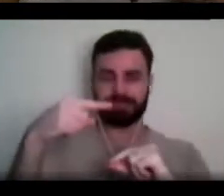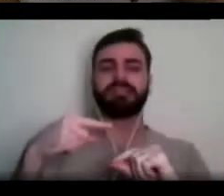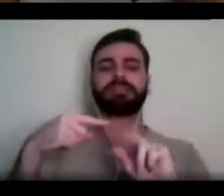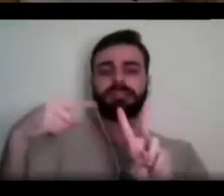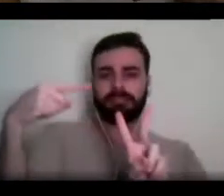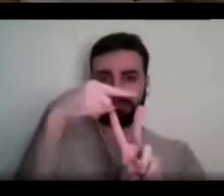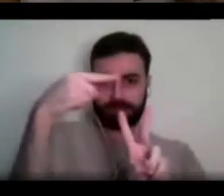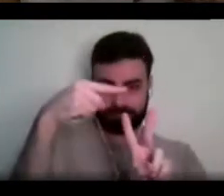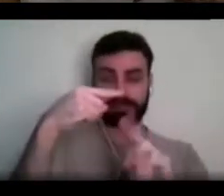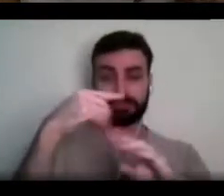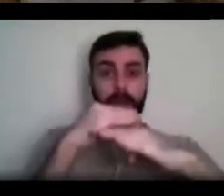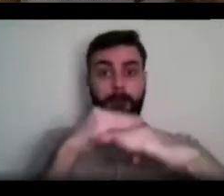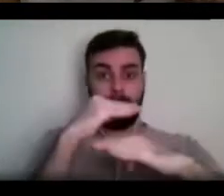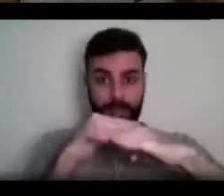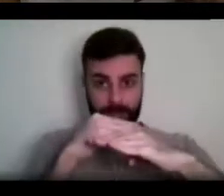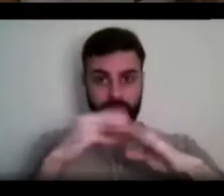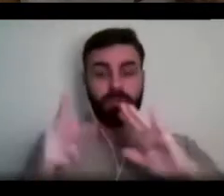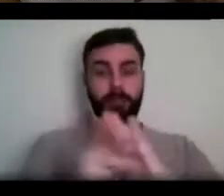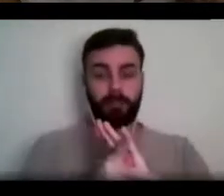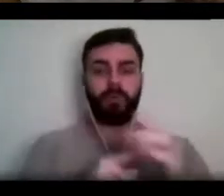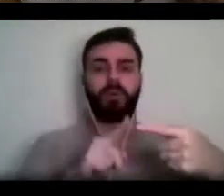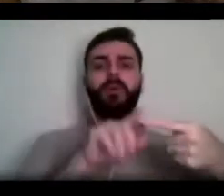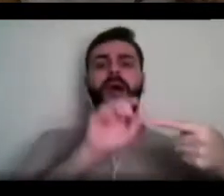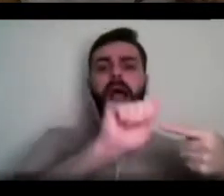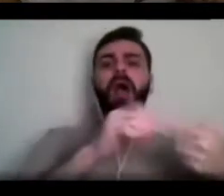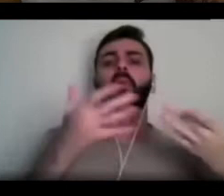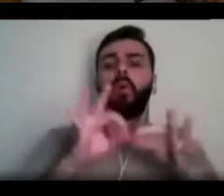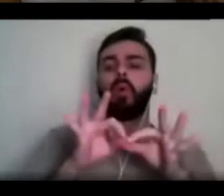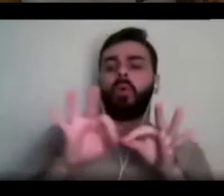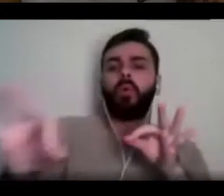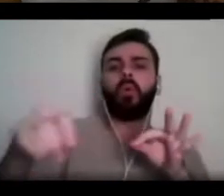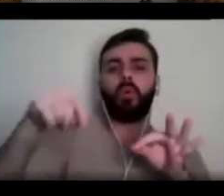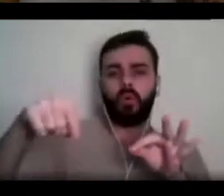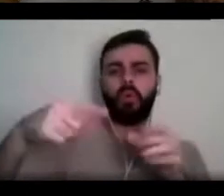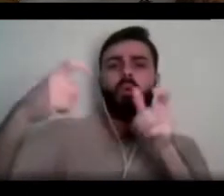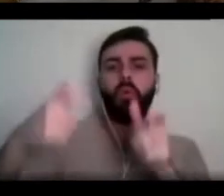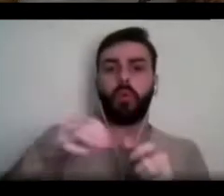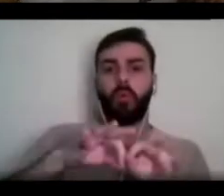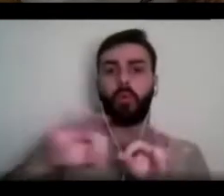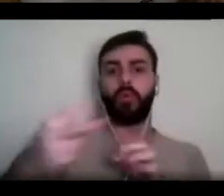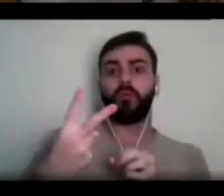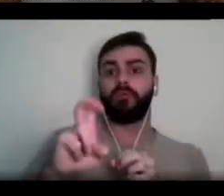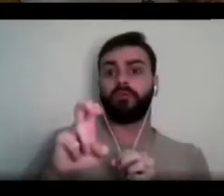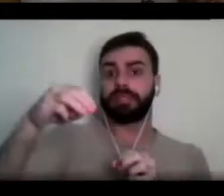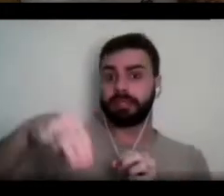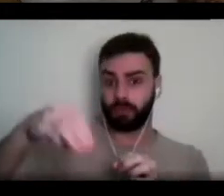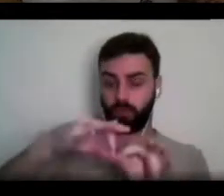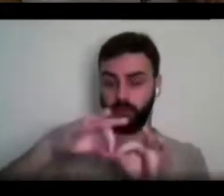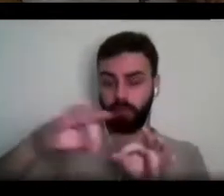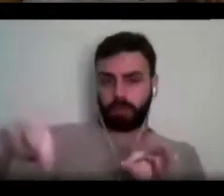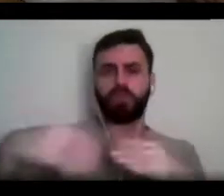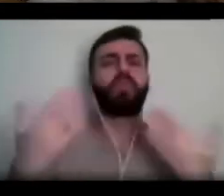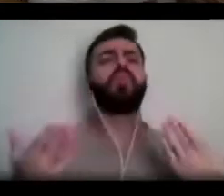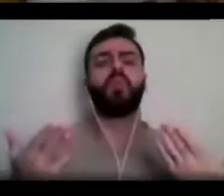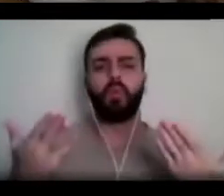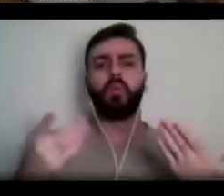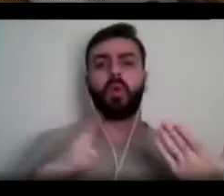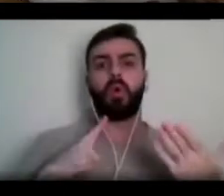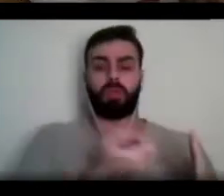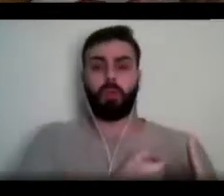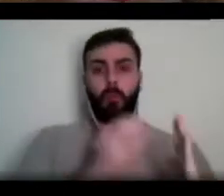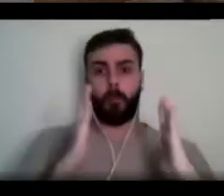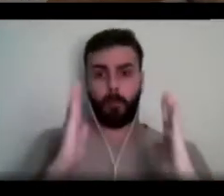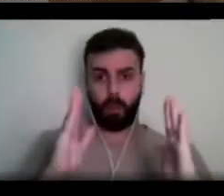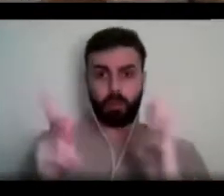para? Então, ele quer o módulo do vetor velocidade média na letra A para os primeiros 25